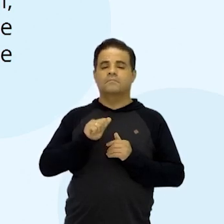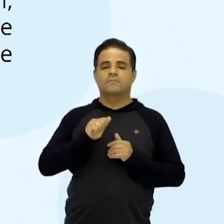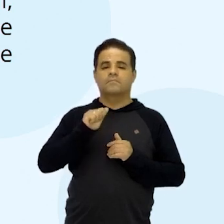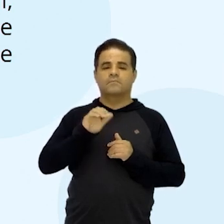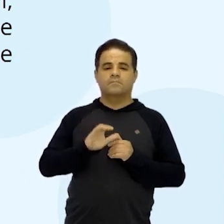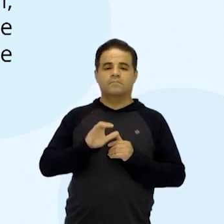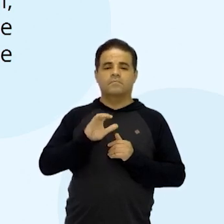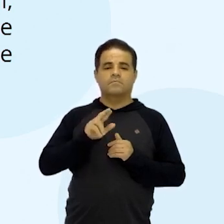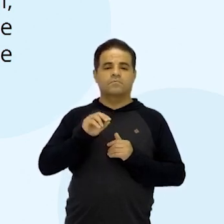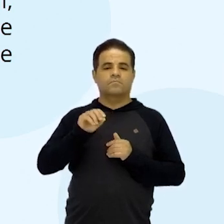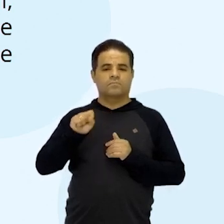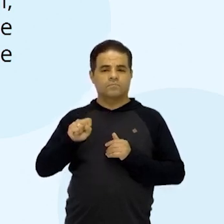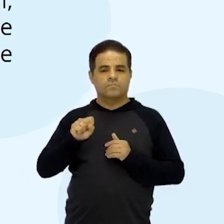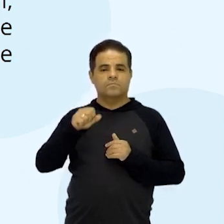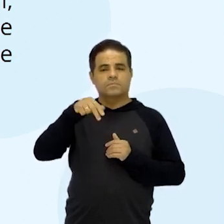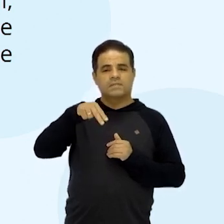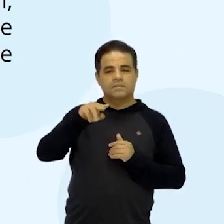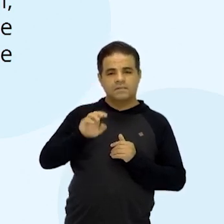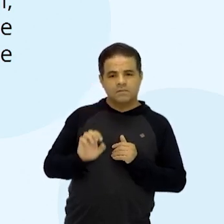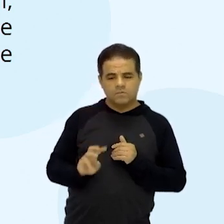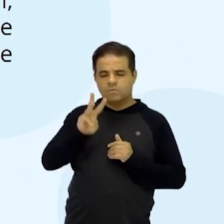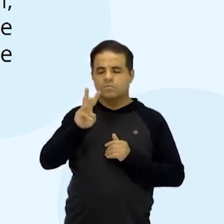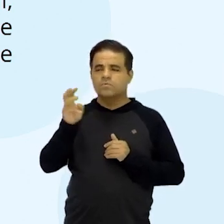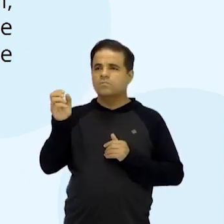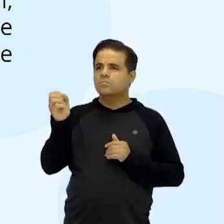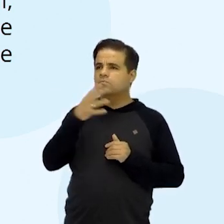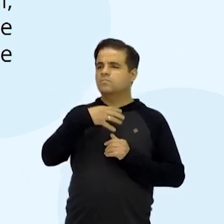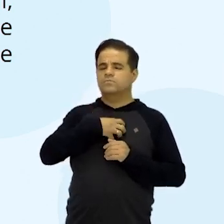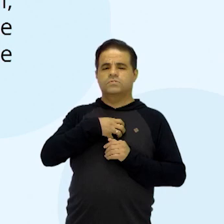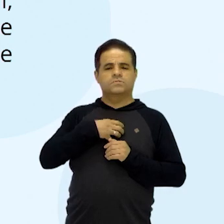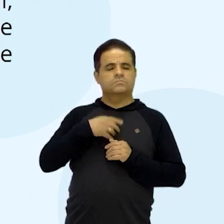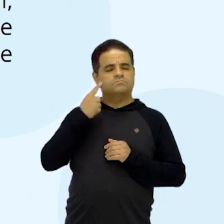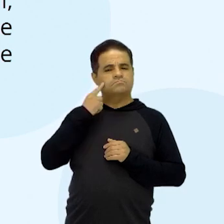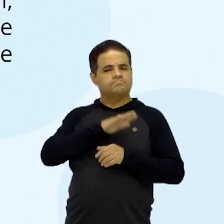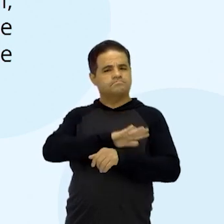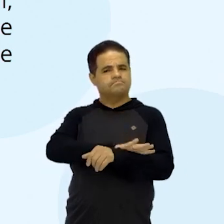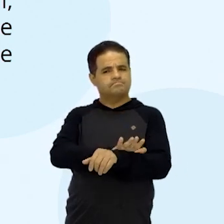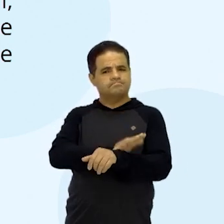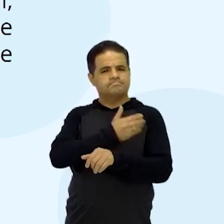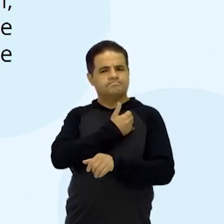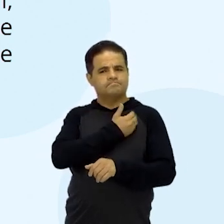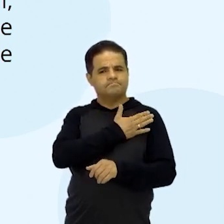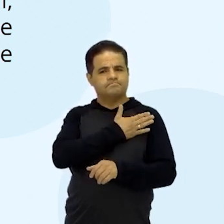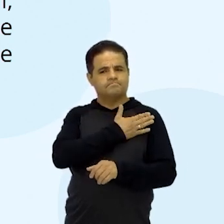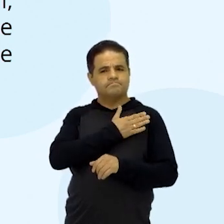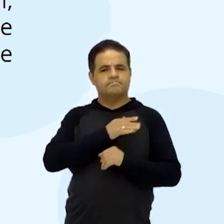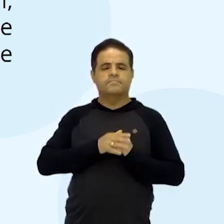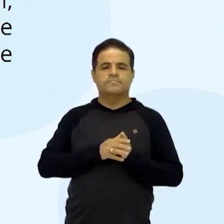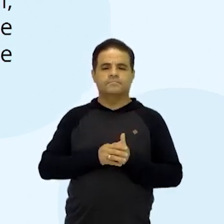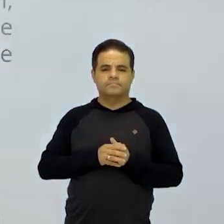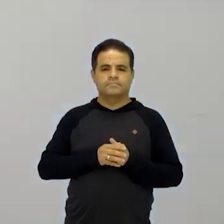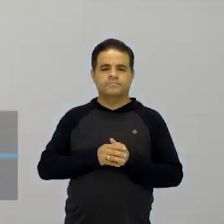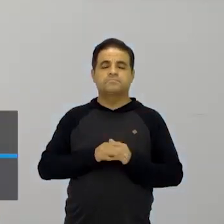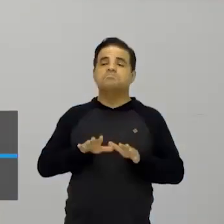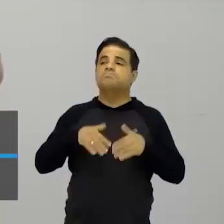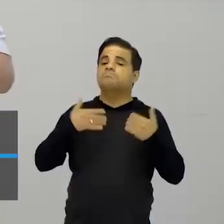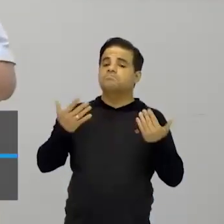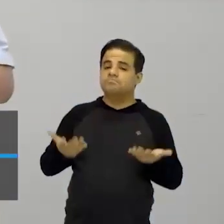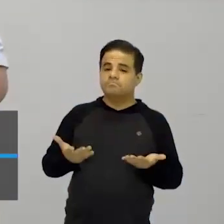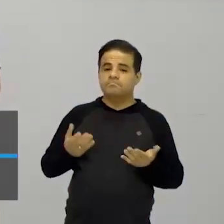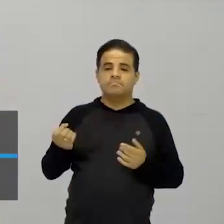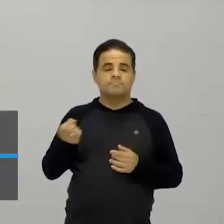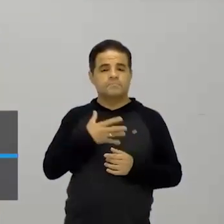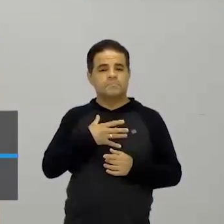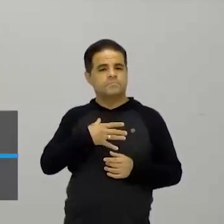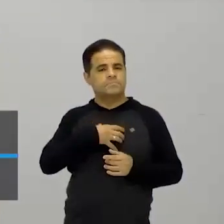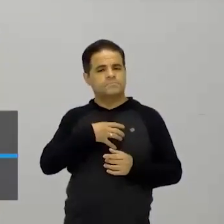new type, um novo tipo de discriminação recentemente. And let's check in the video. Qual será esse